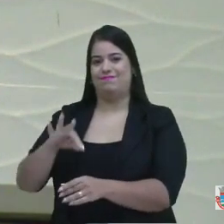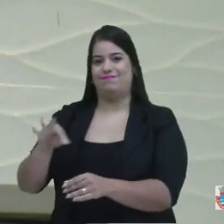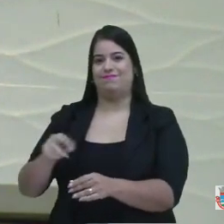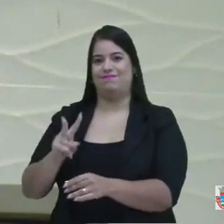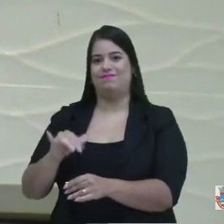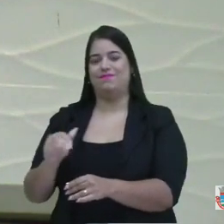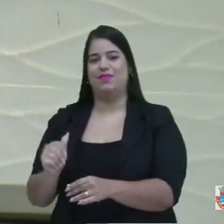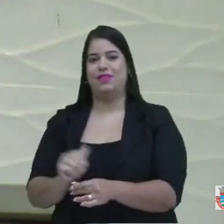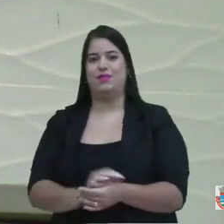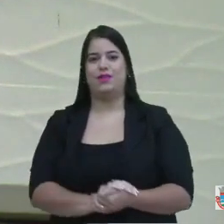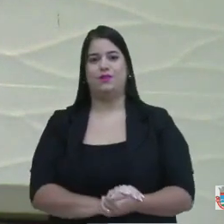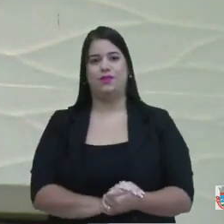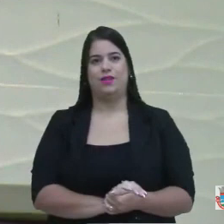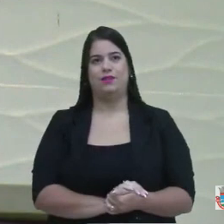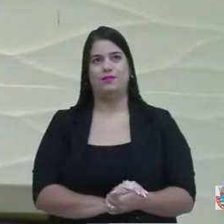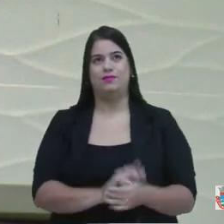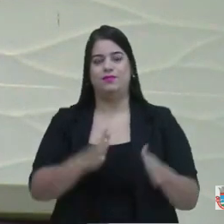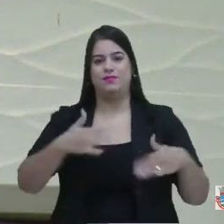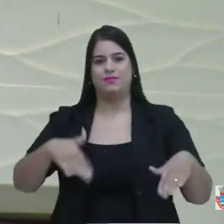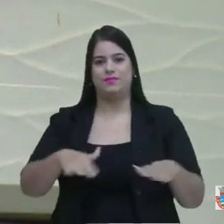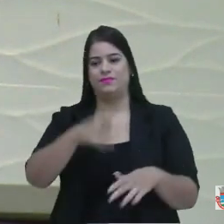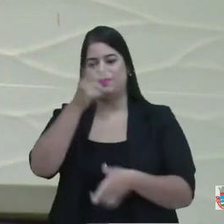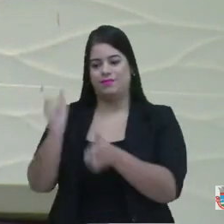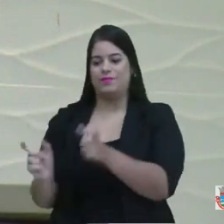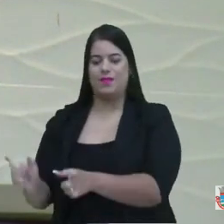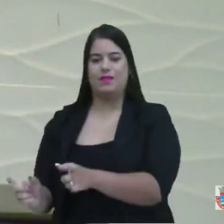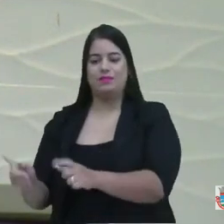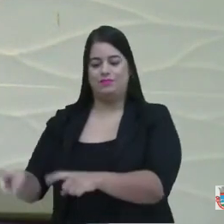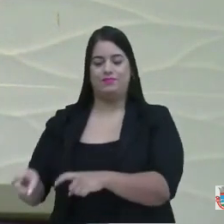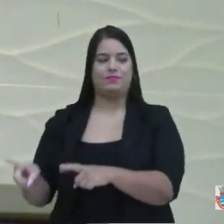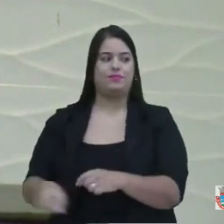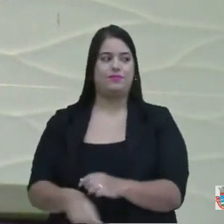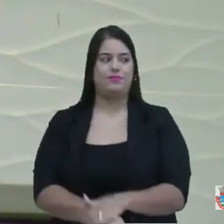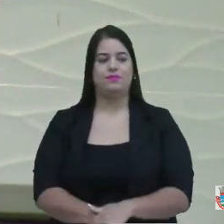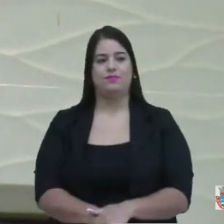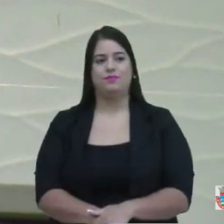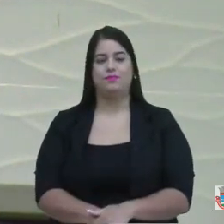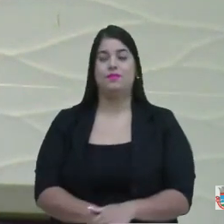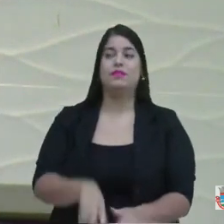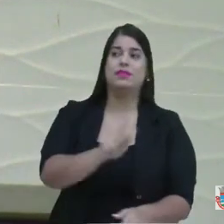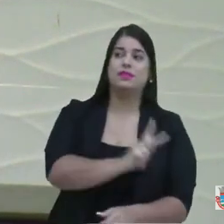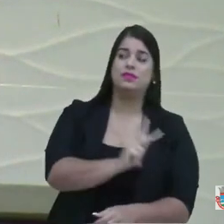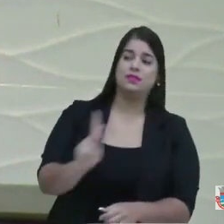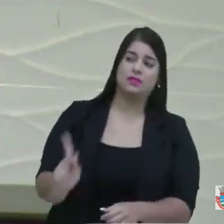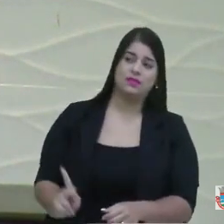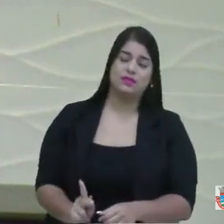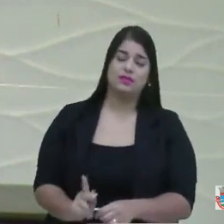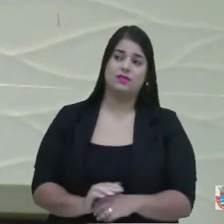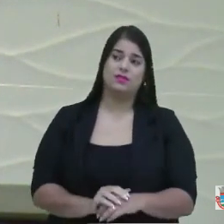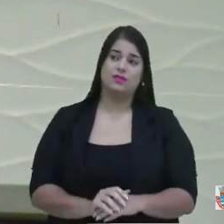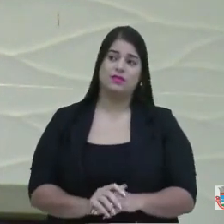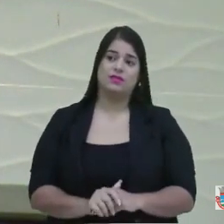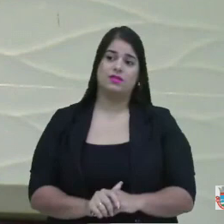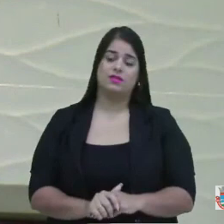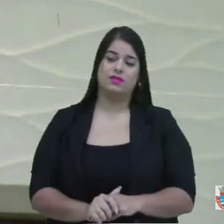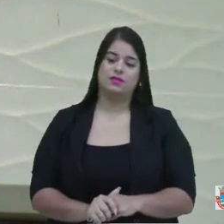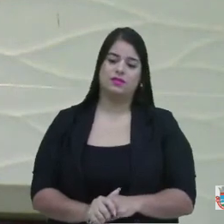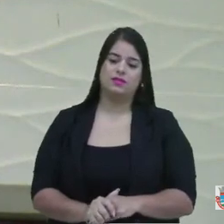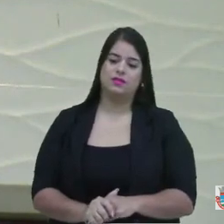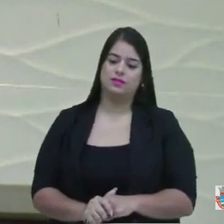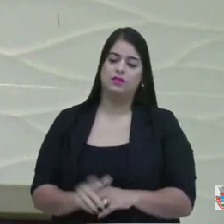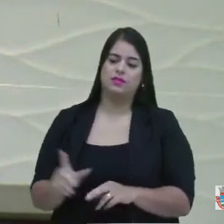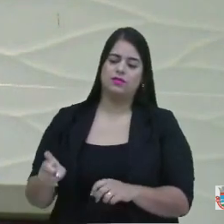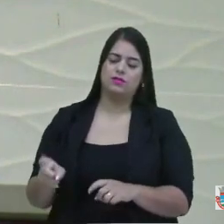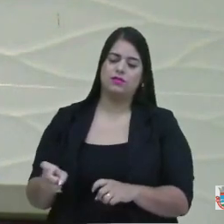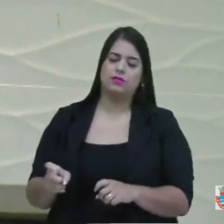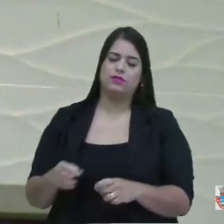sítios daquela região. Presidente, se caber ainda na reunião, eu